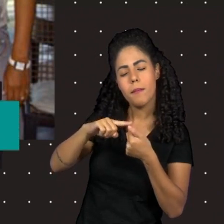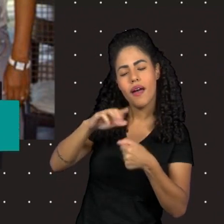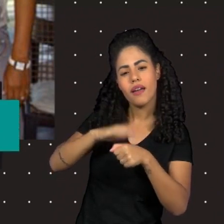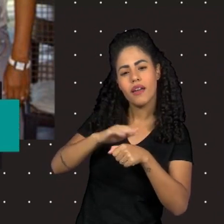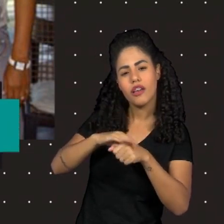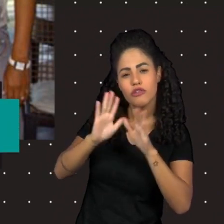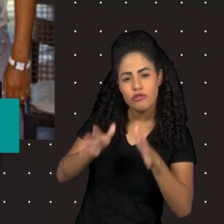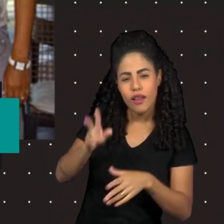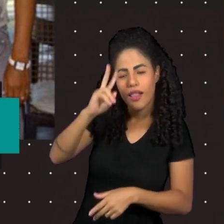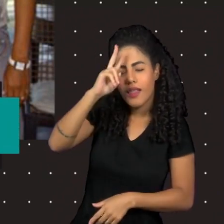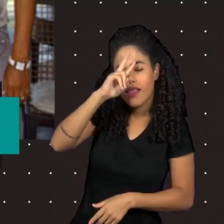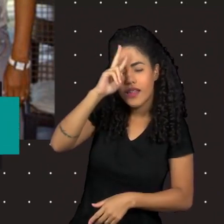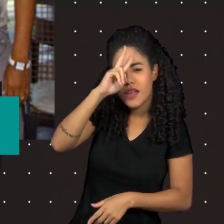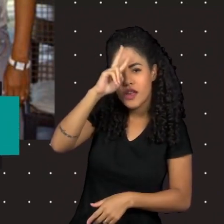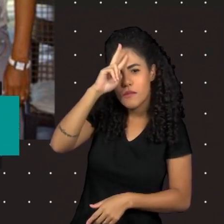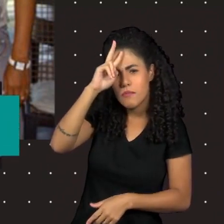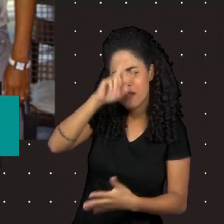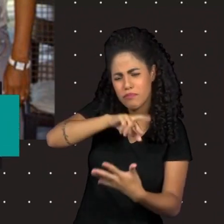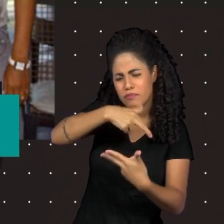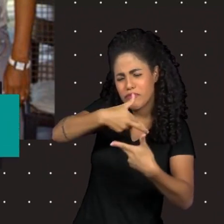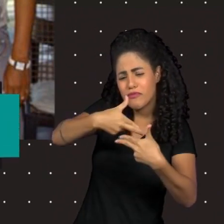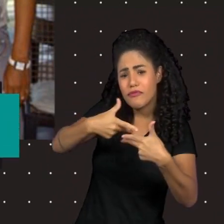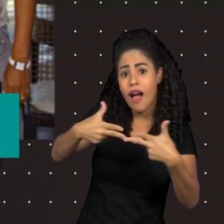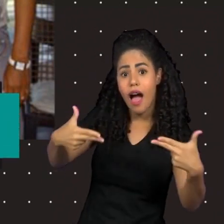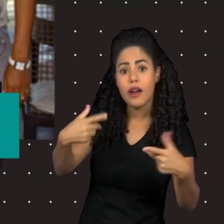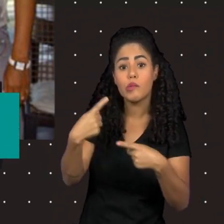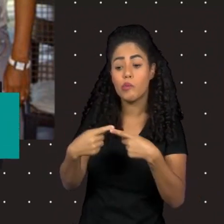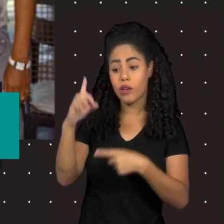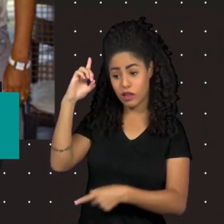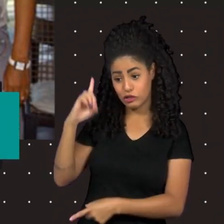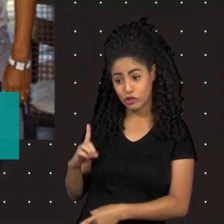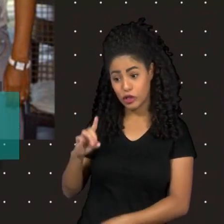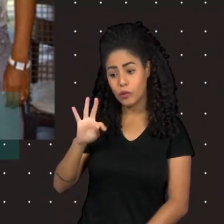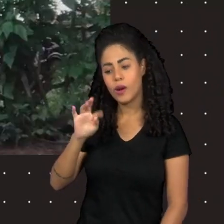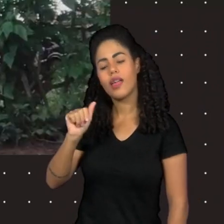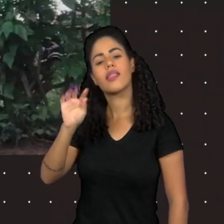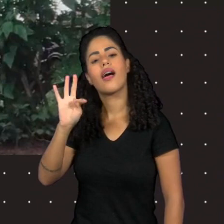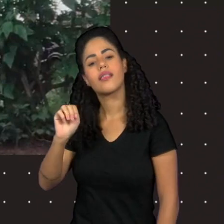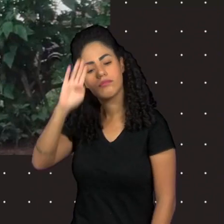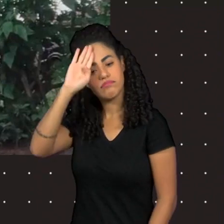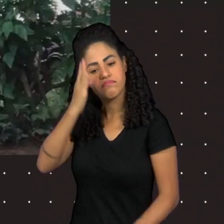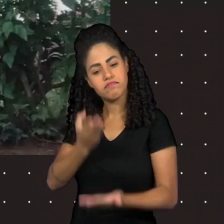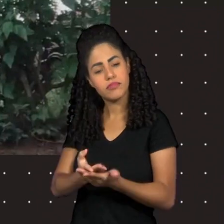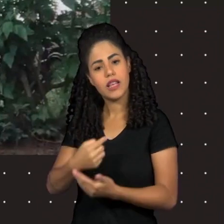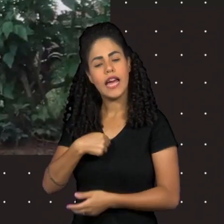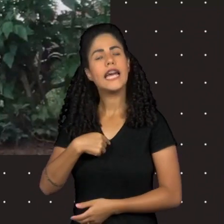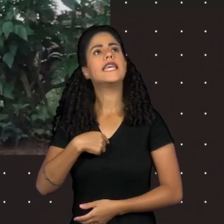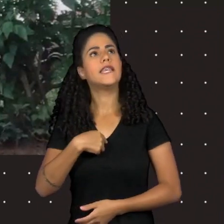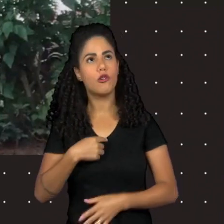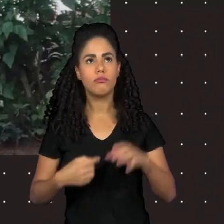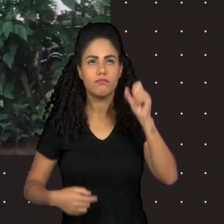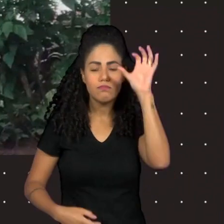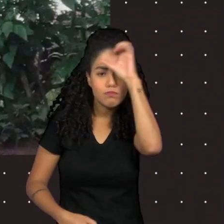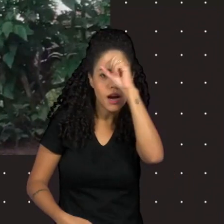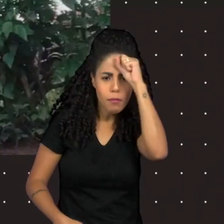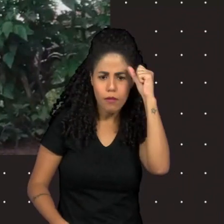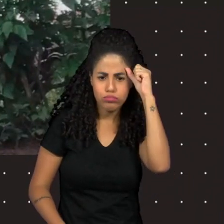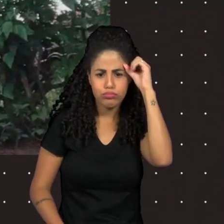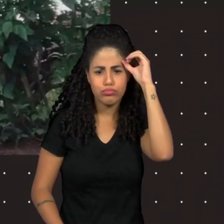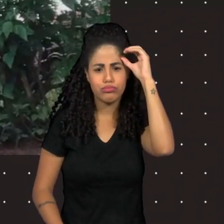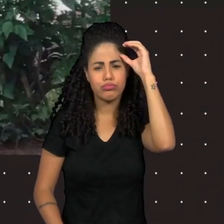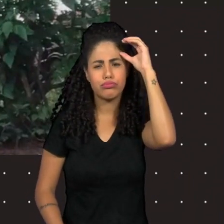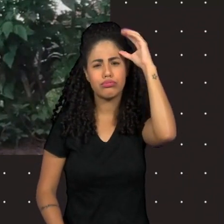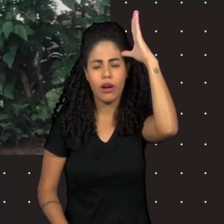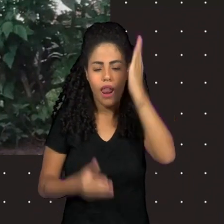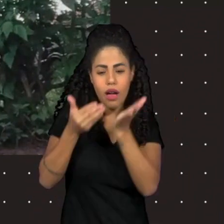e lembrar que fiz muitas coisas porque Tata Amaral um dia acreditou em mim. E eu aprendi muito, desde o primeiro momento